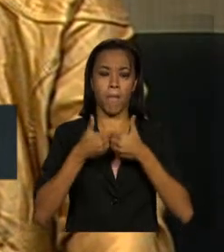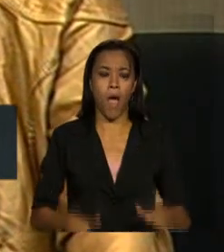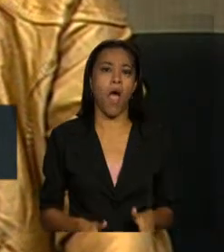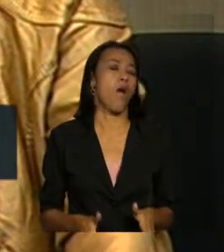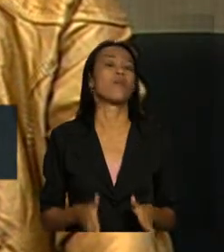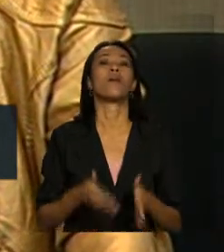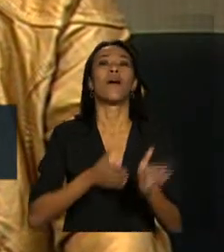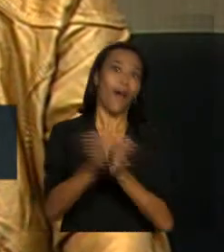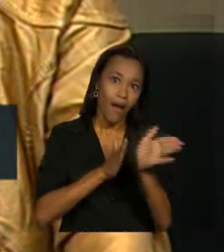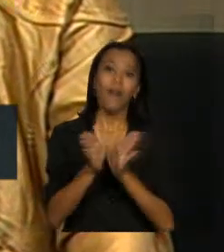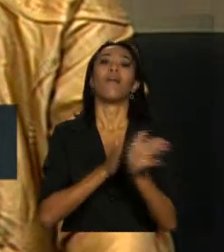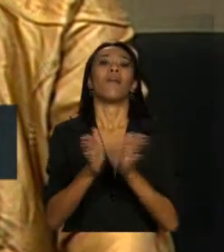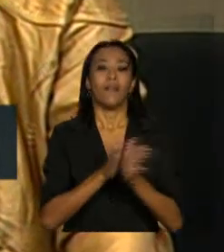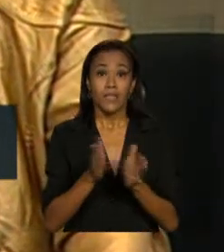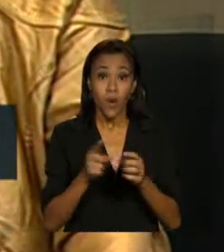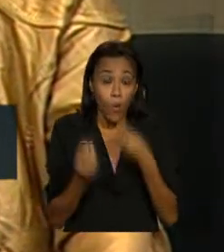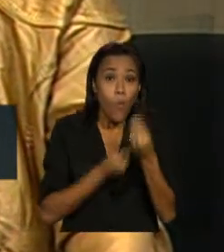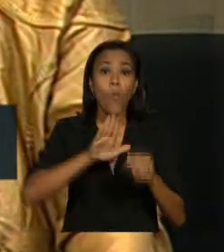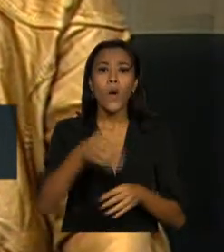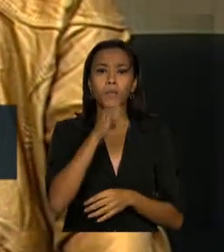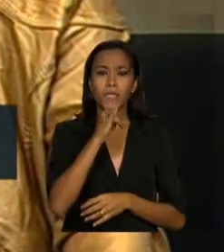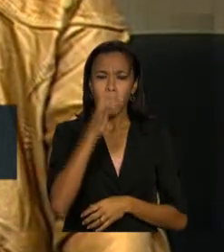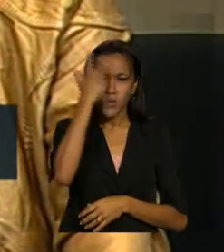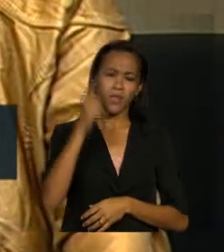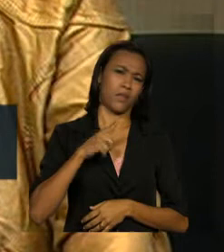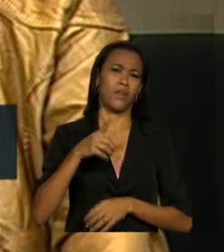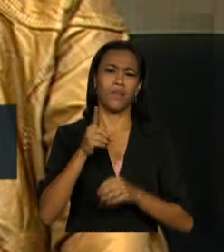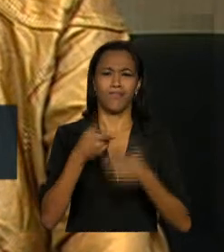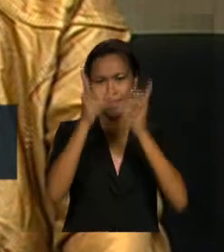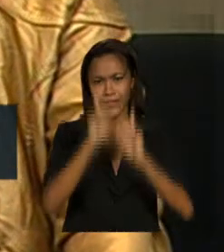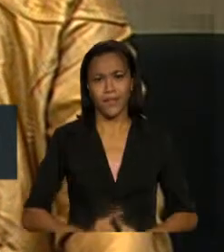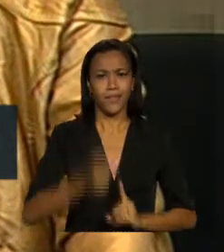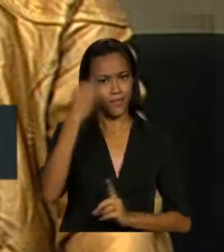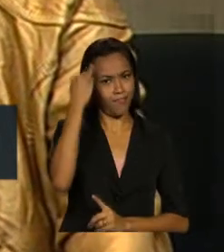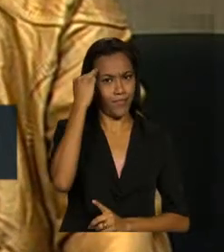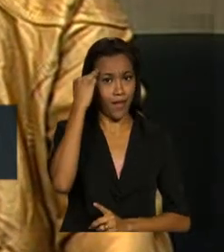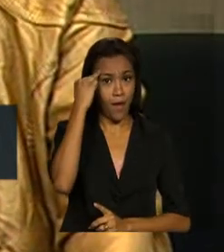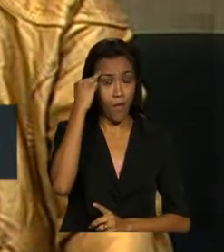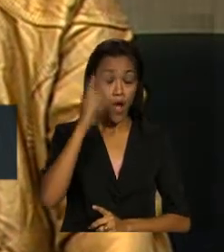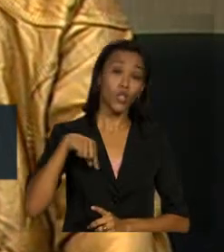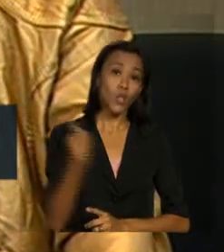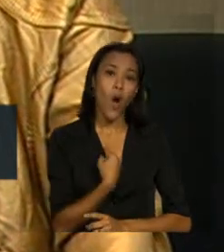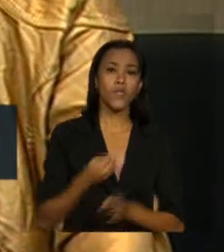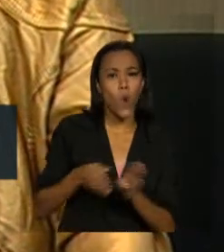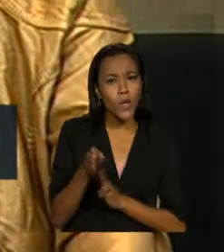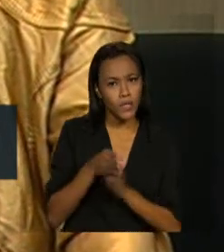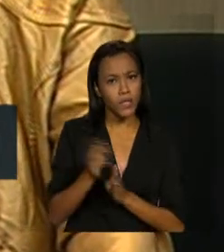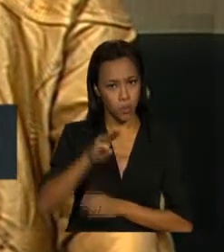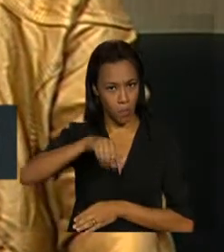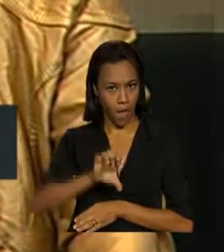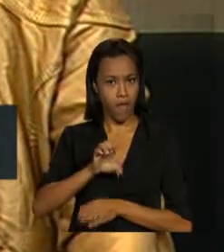Então, quando se refere ao acesso de pessoas com deficiência intelectual, a nossa orientação